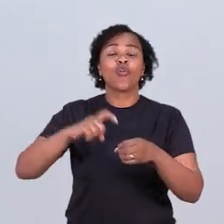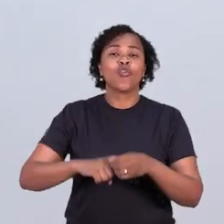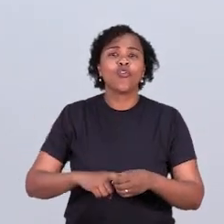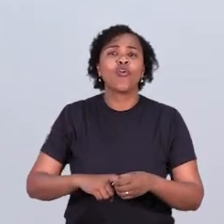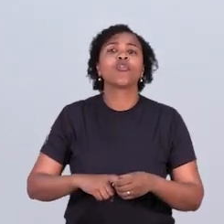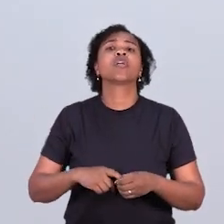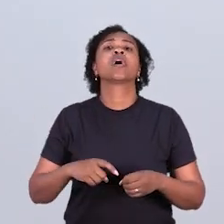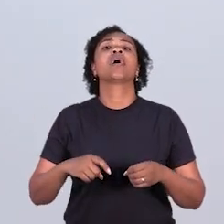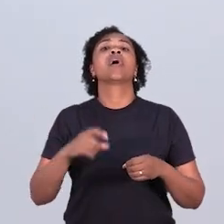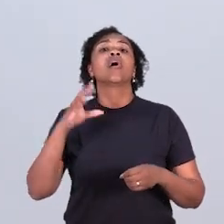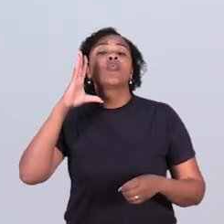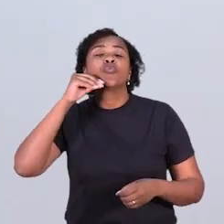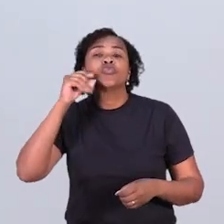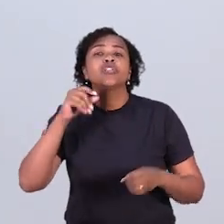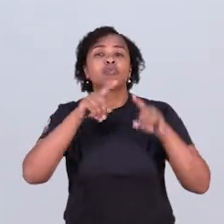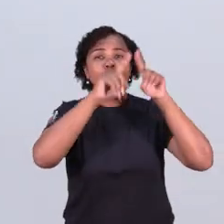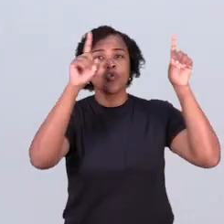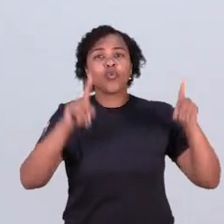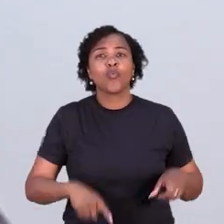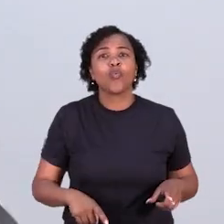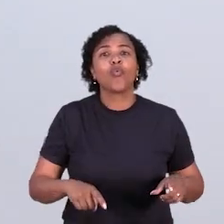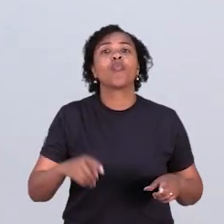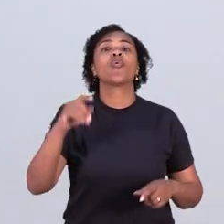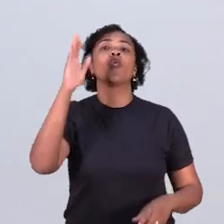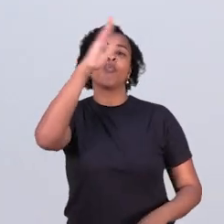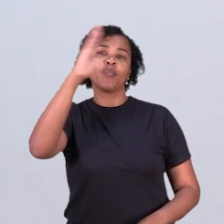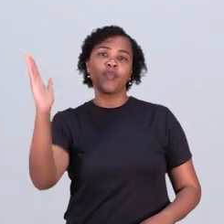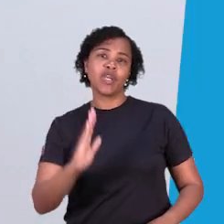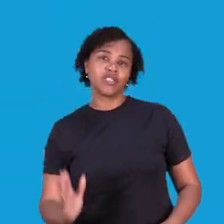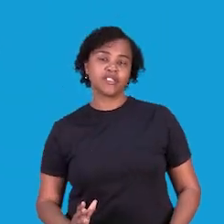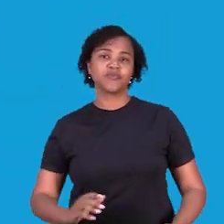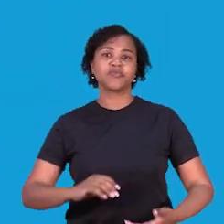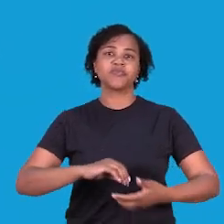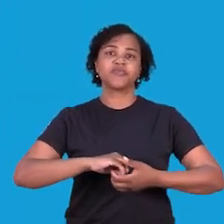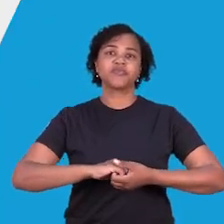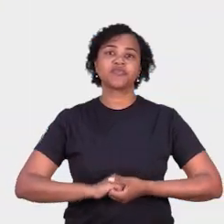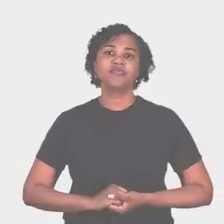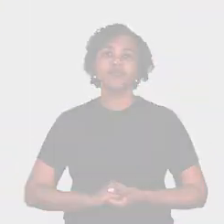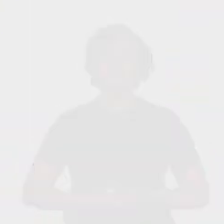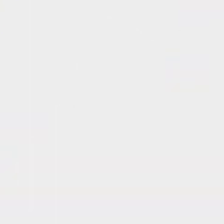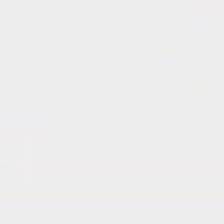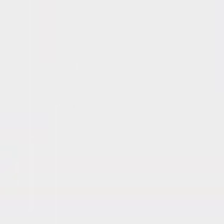todos os benefícios aos servidores públicos municipais, estaduais e federais.